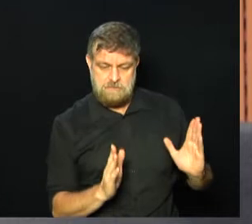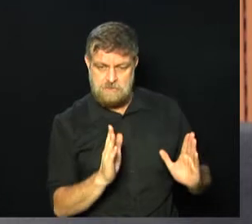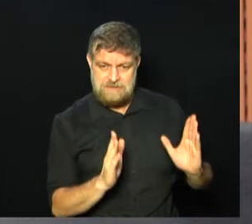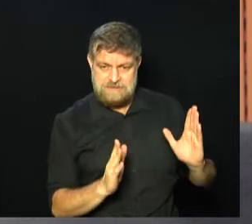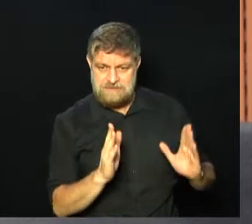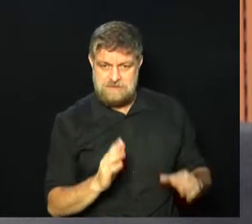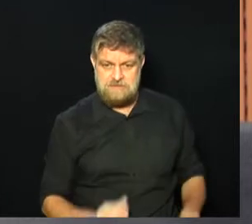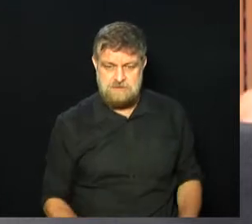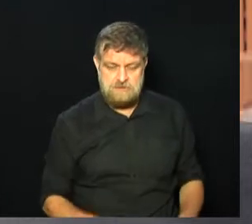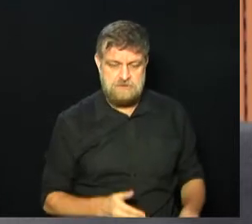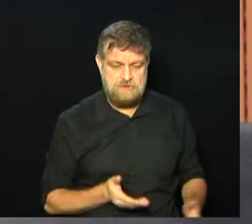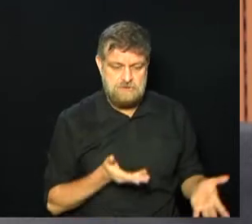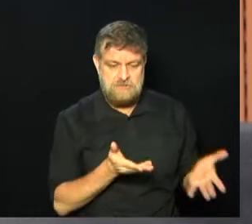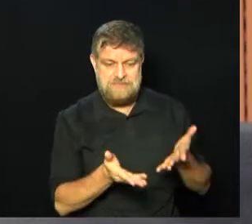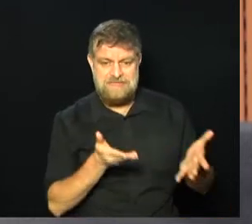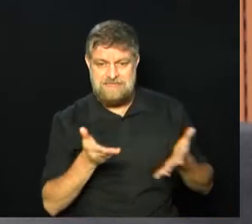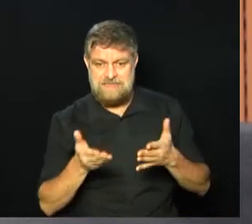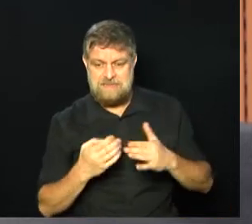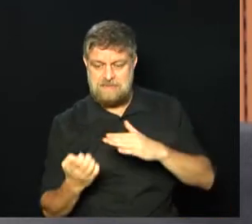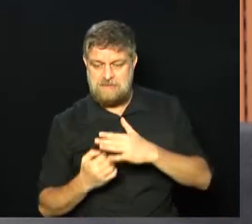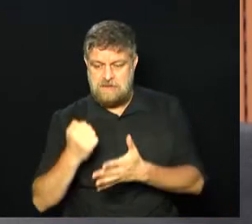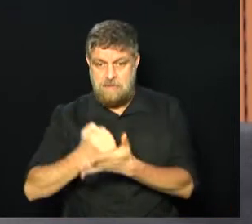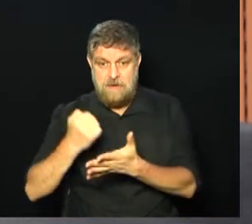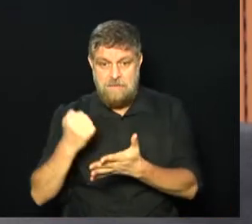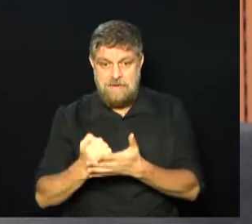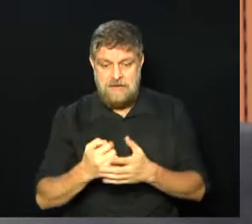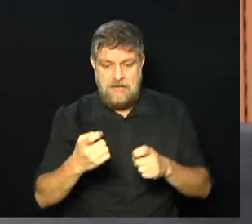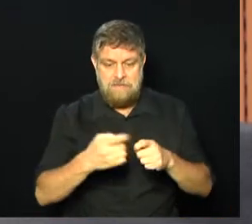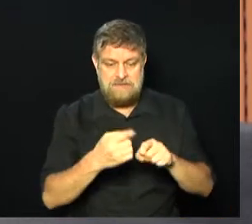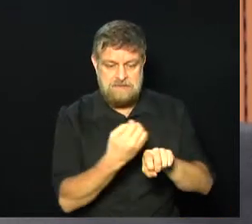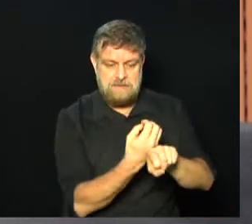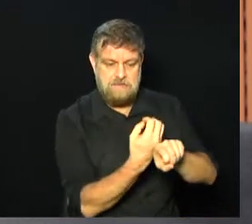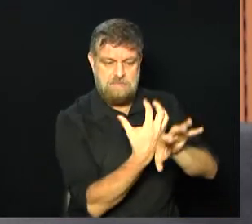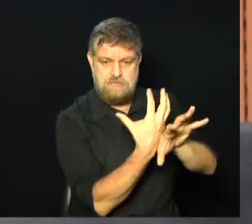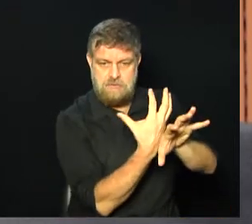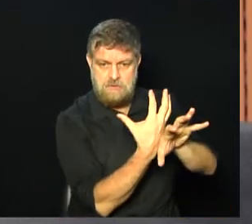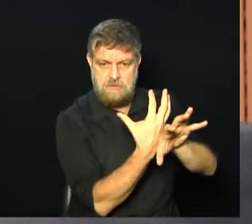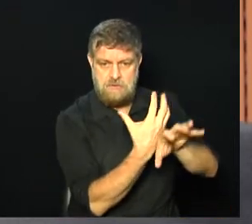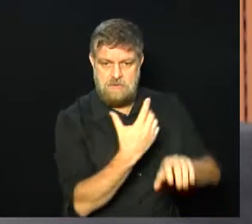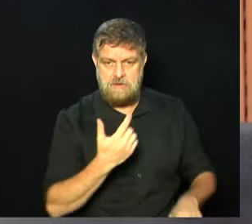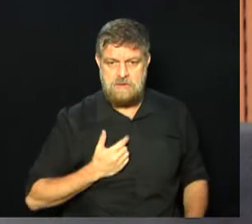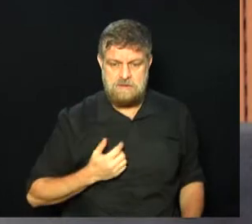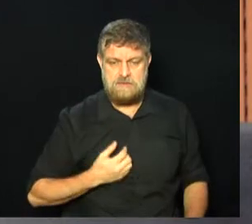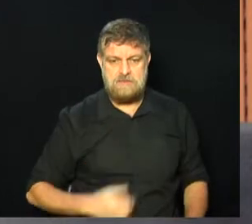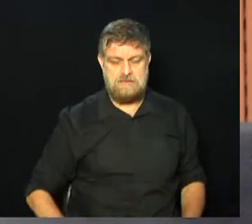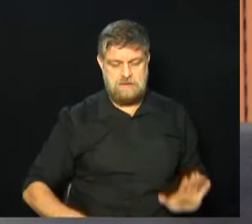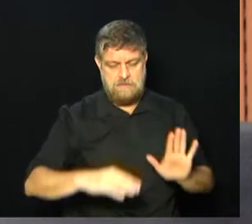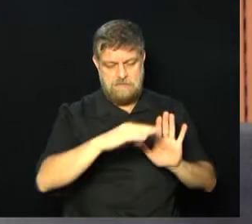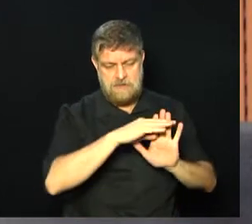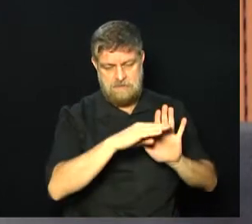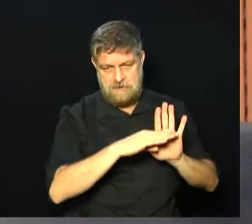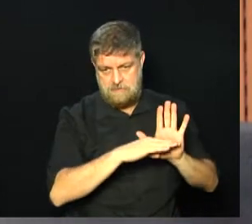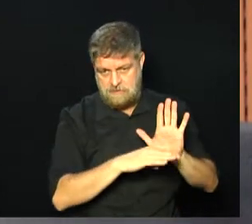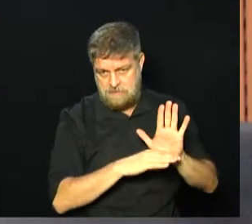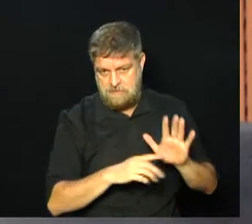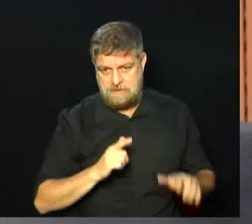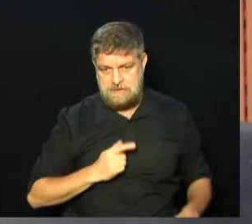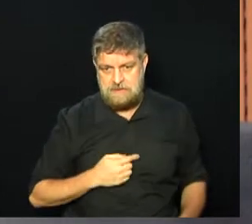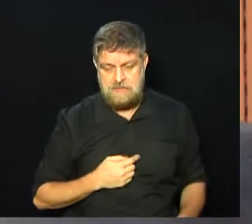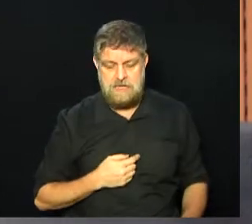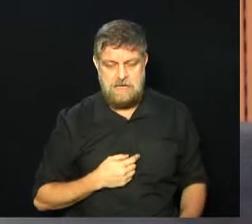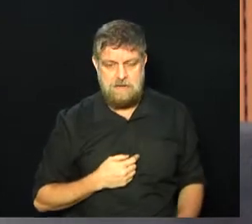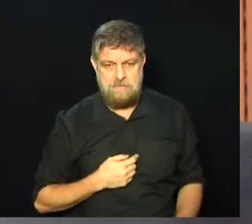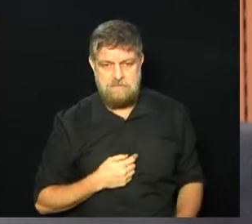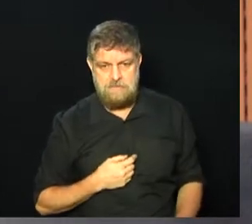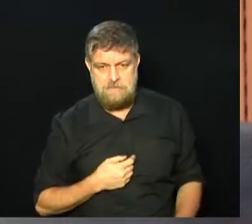de licitação da telemedicina, que envolve vários processos, não só, eventualmente, uma consulta online,